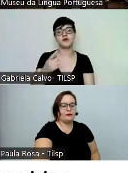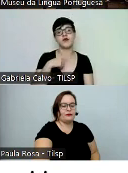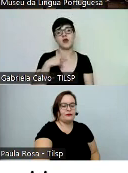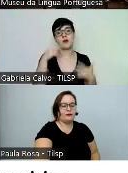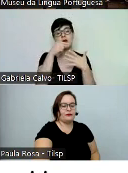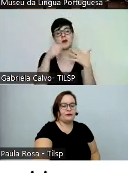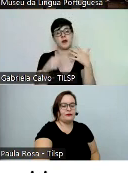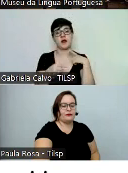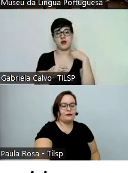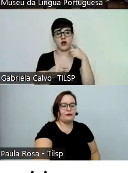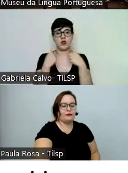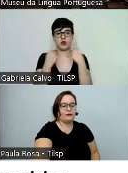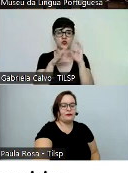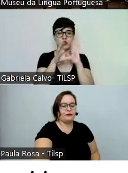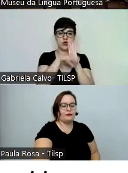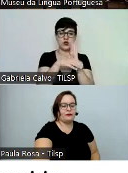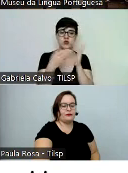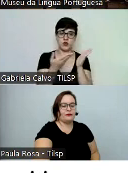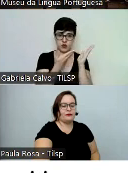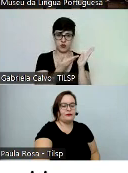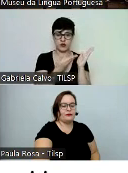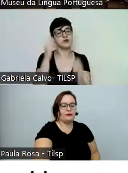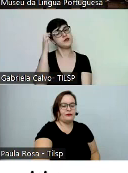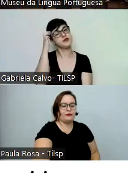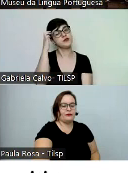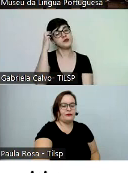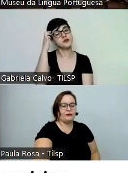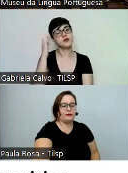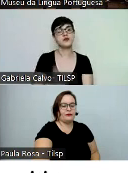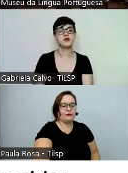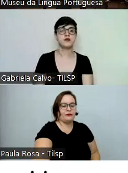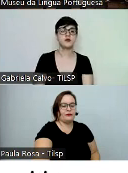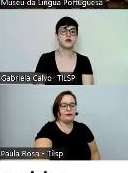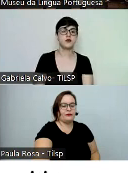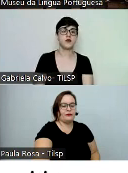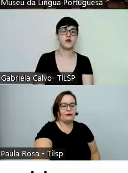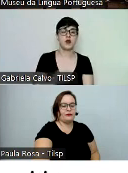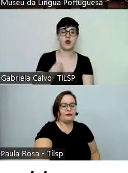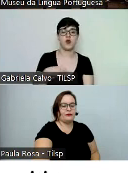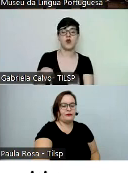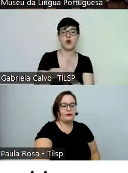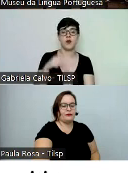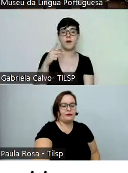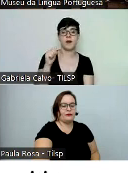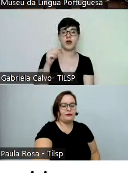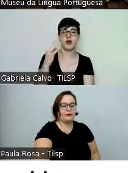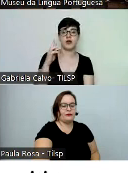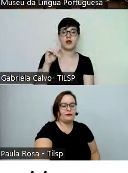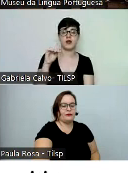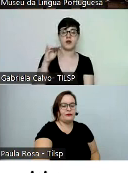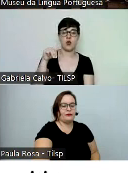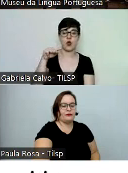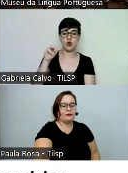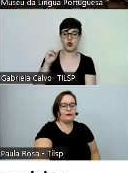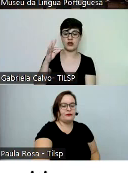dos termos chave dessa nova definição eu coloquei patrimônio intangível não é novo